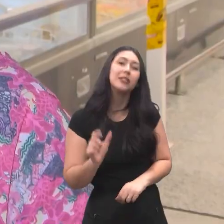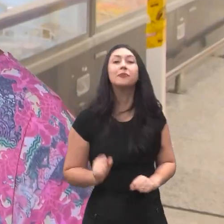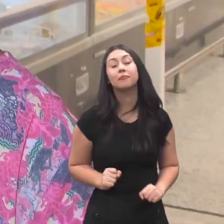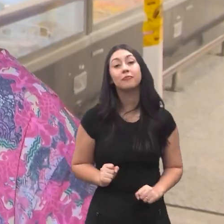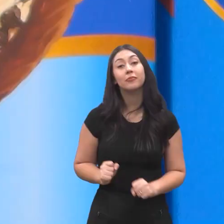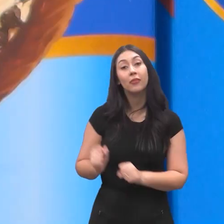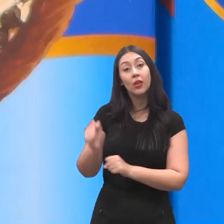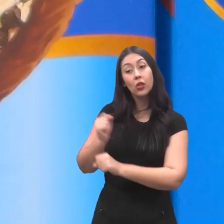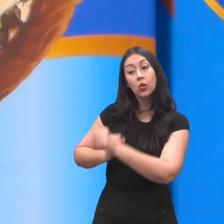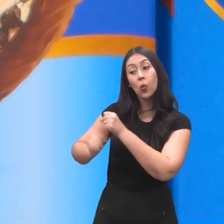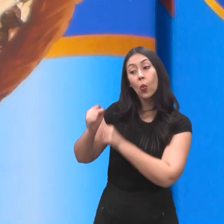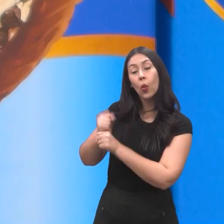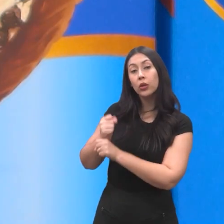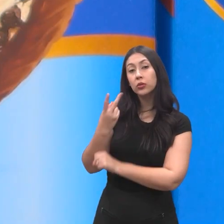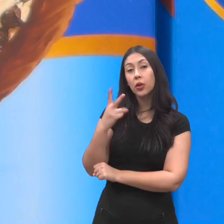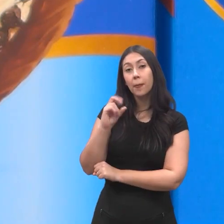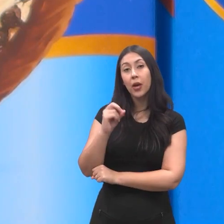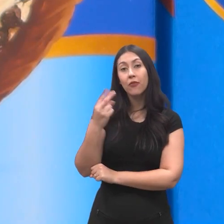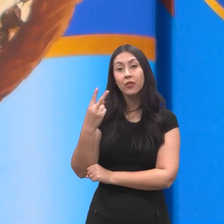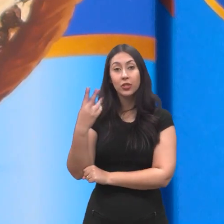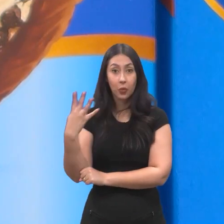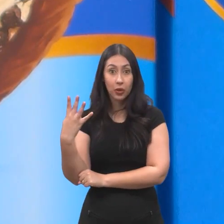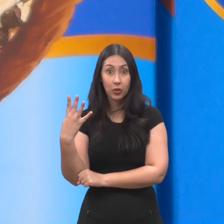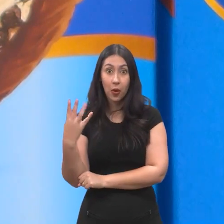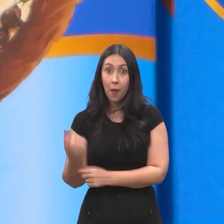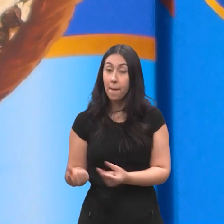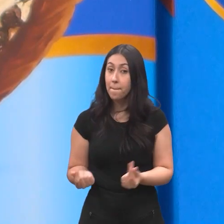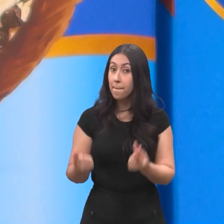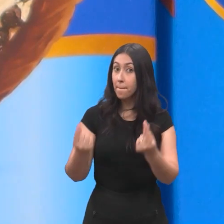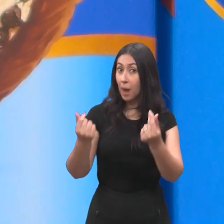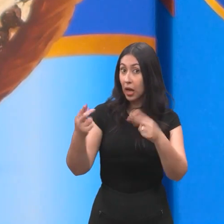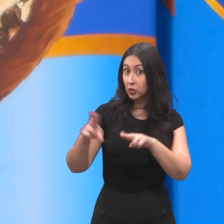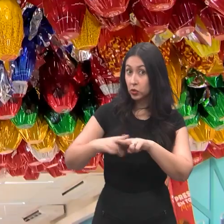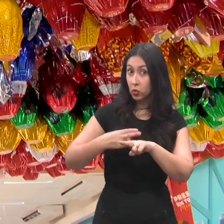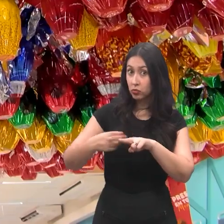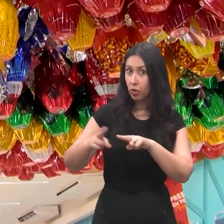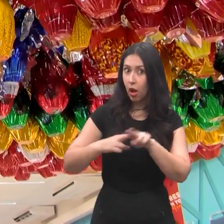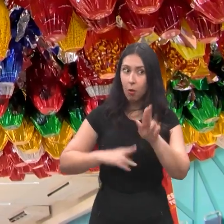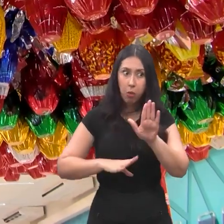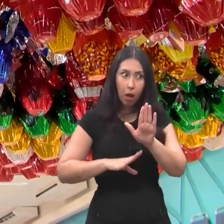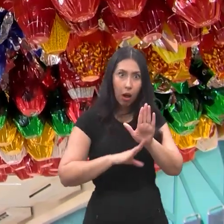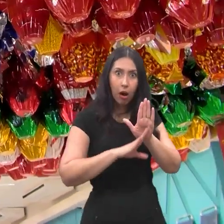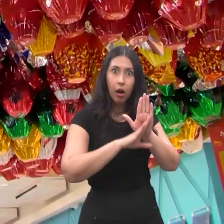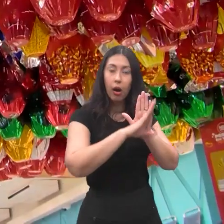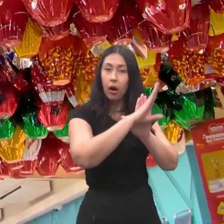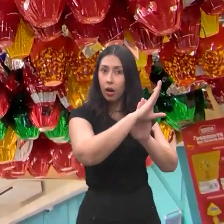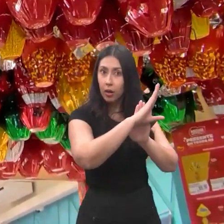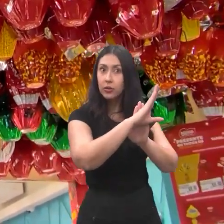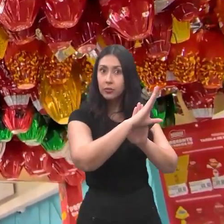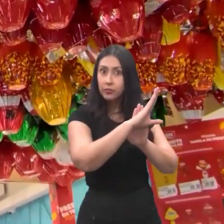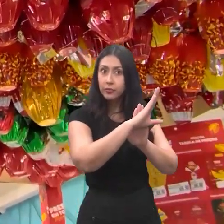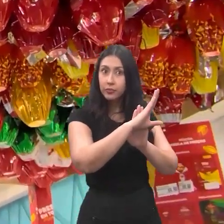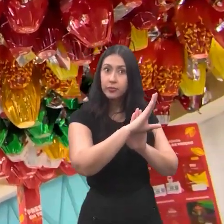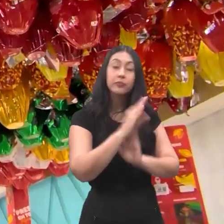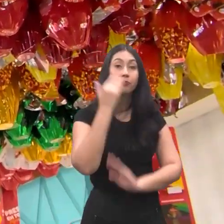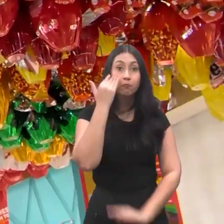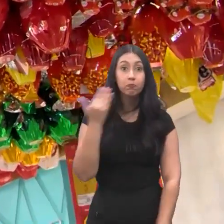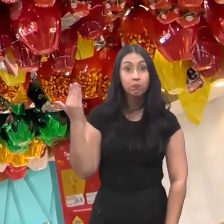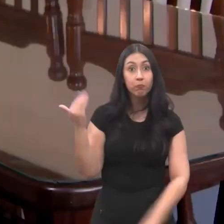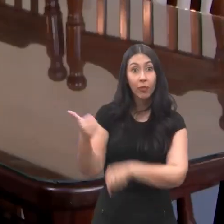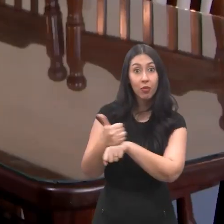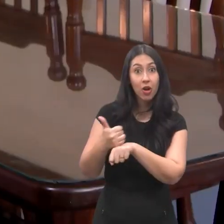chocolatinhos pequenininhos. No final de 2024, o preço do cacau alcançou o maior valor da última